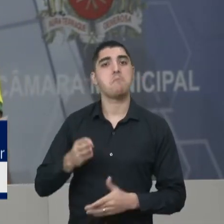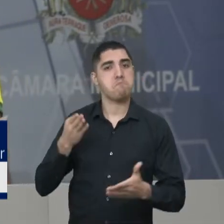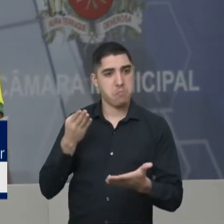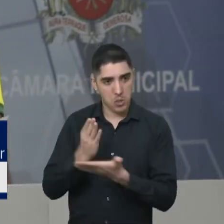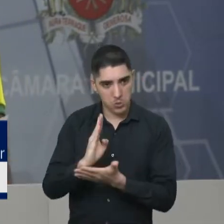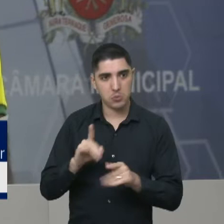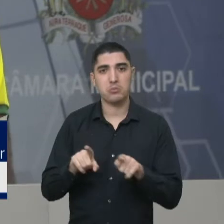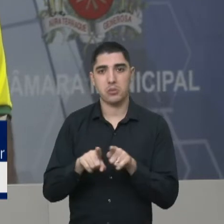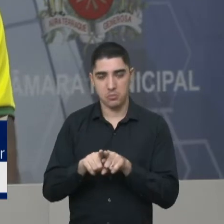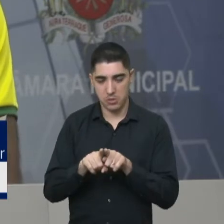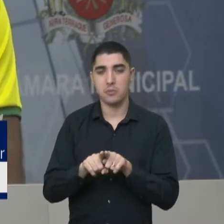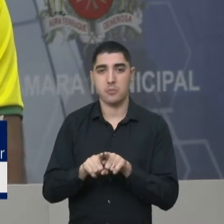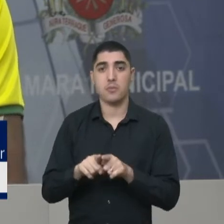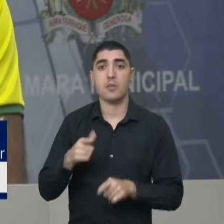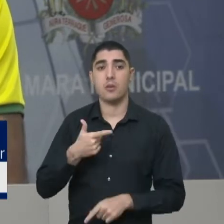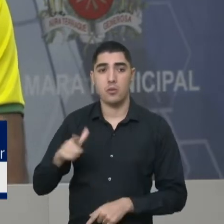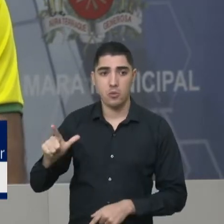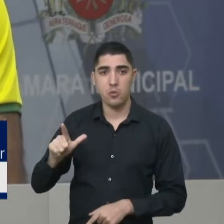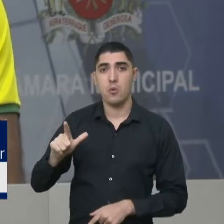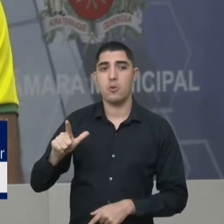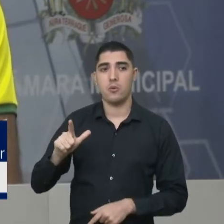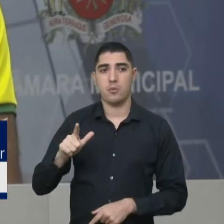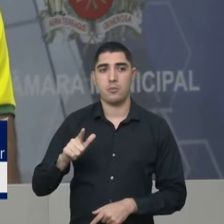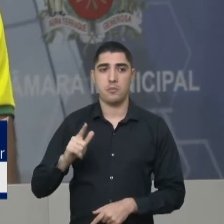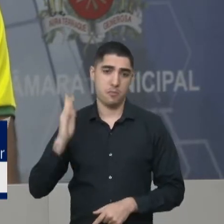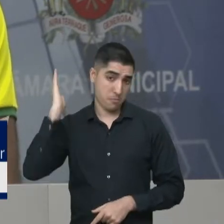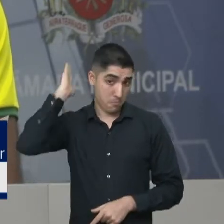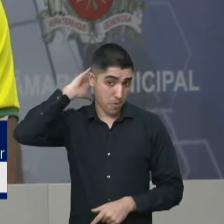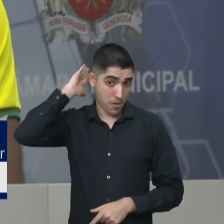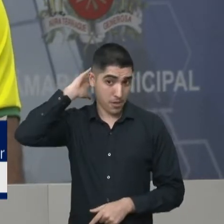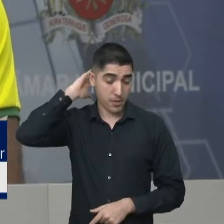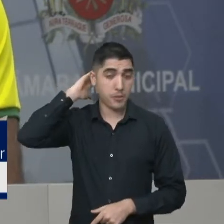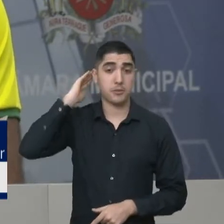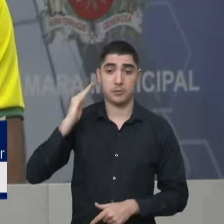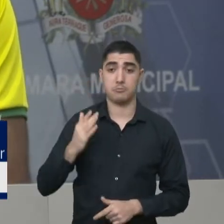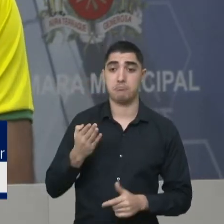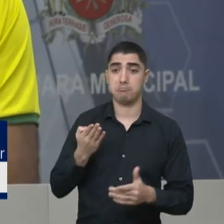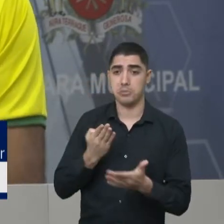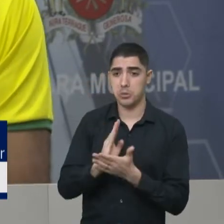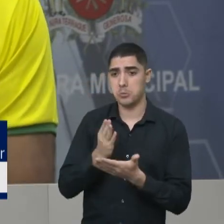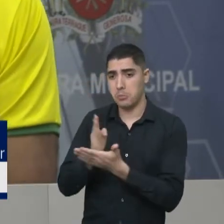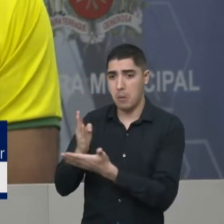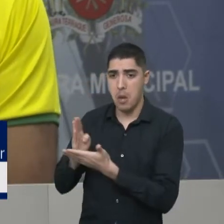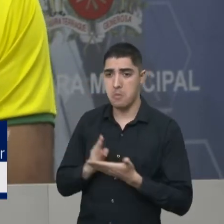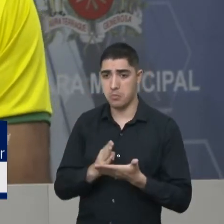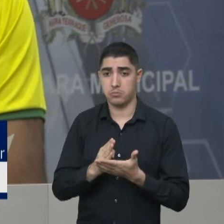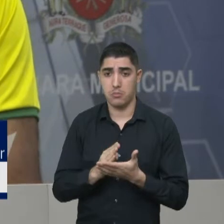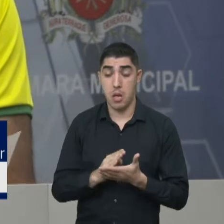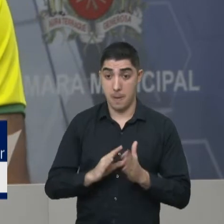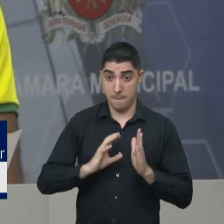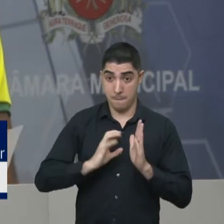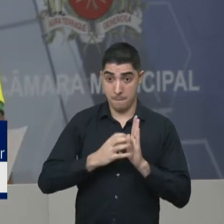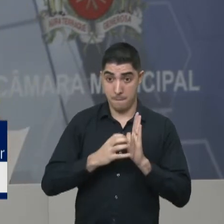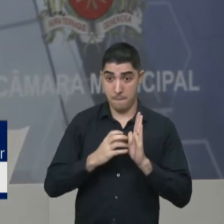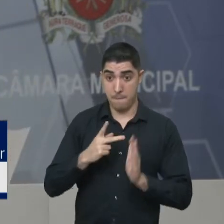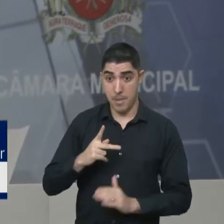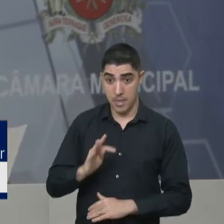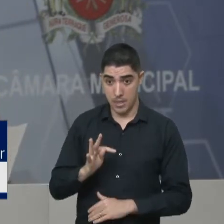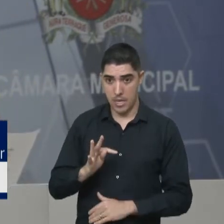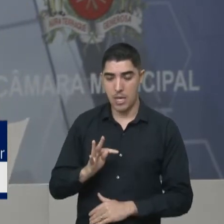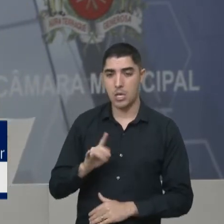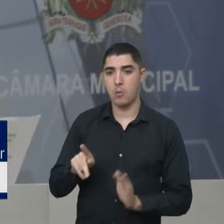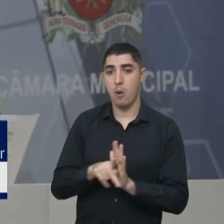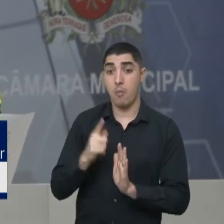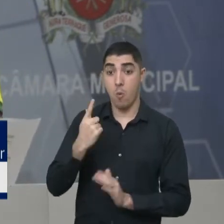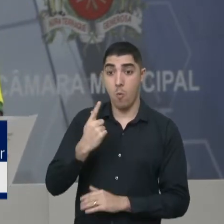Pará, o Hélder Barbalho, reeleito. E no Paraná, o Ratinho Júnior, reeleito. O PT elegeu um governador no